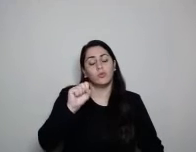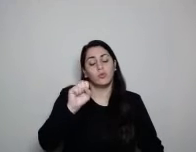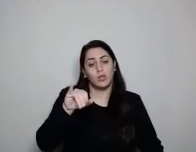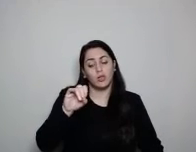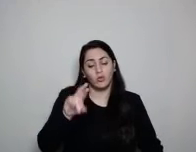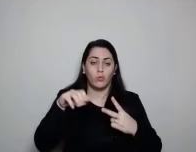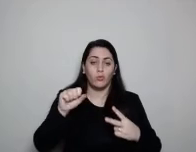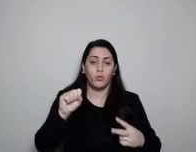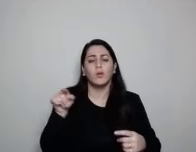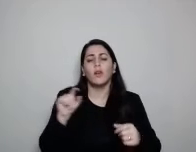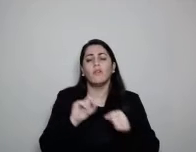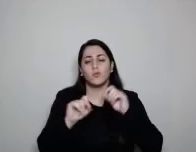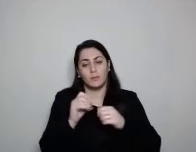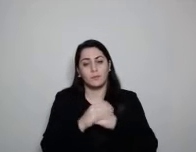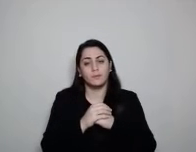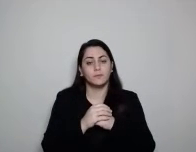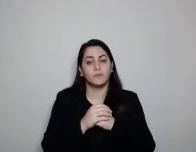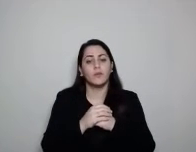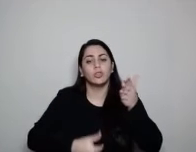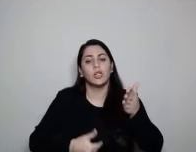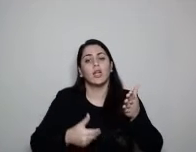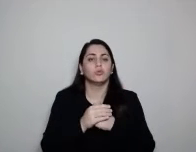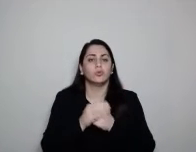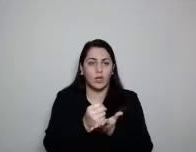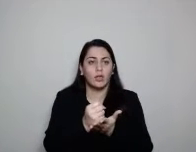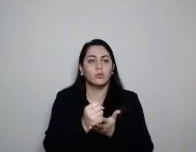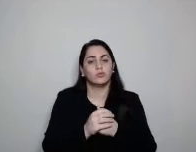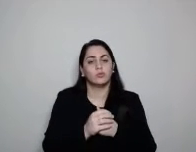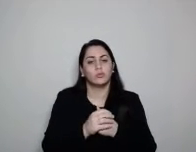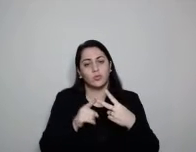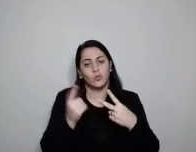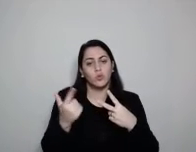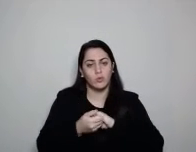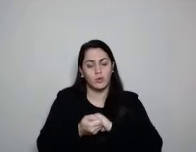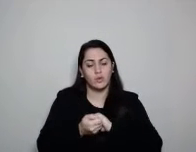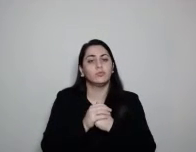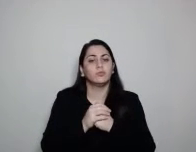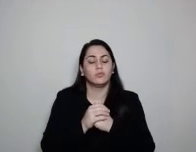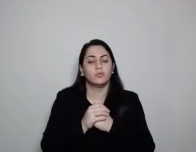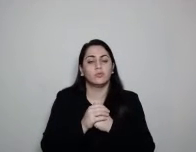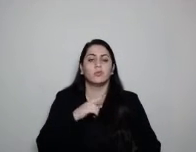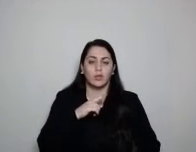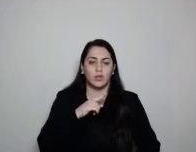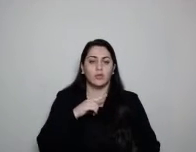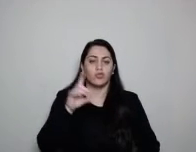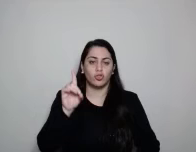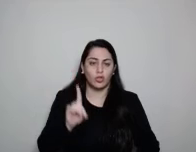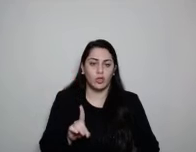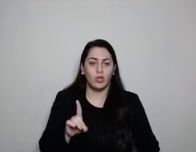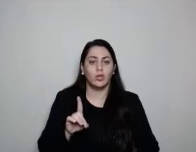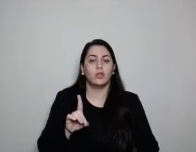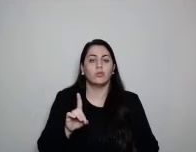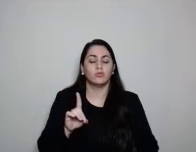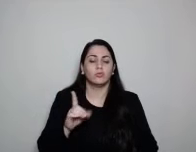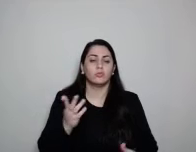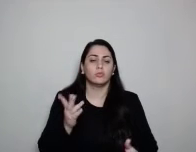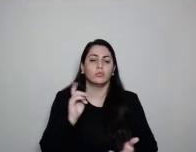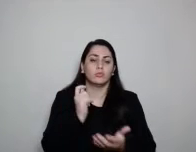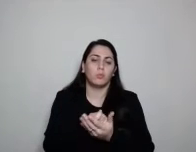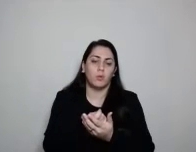de dois outros parceiros. Um parceiro que em tese tem o direito ao recebimento de gestão plena e outro parceiro que não